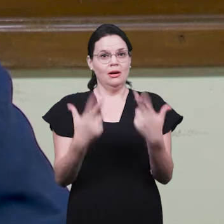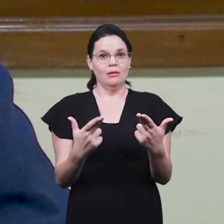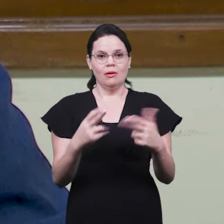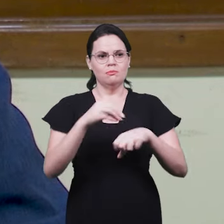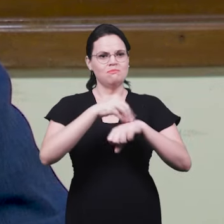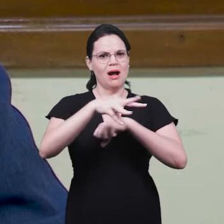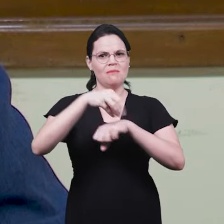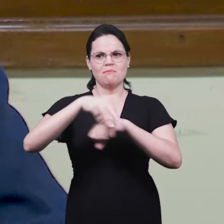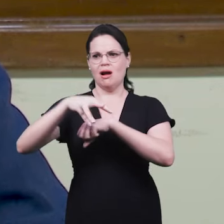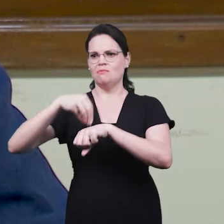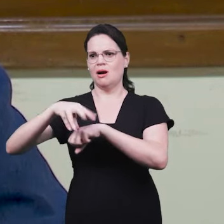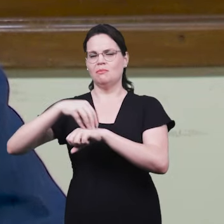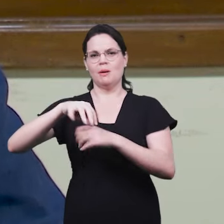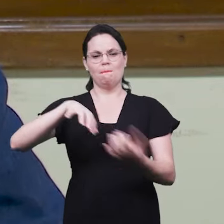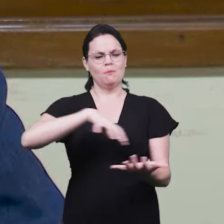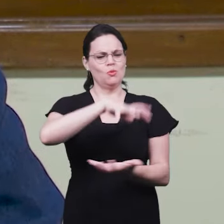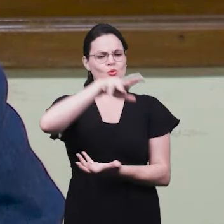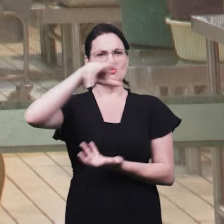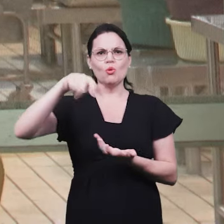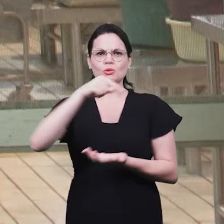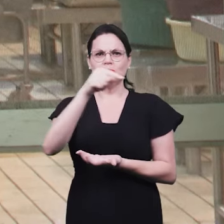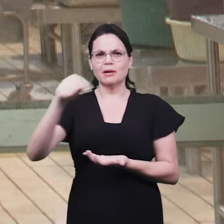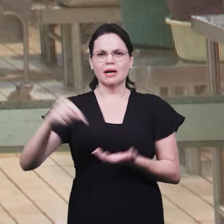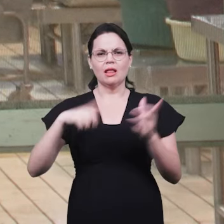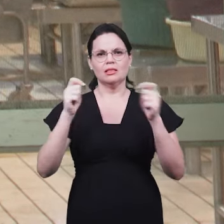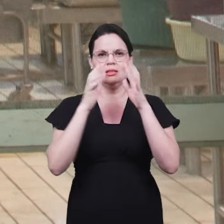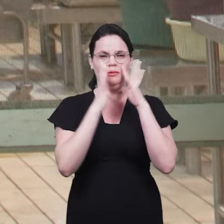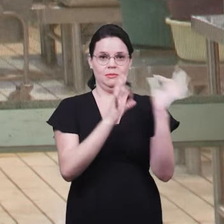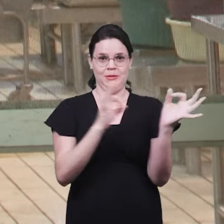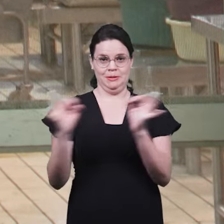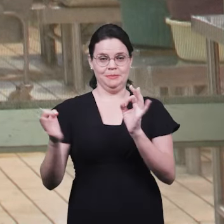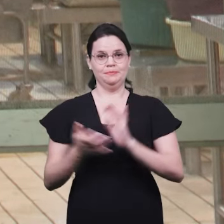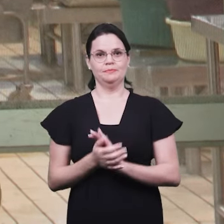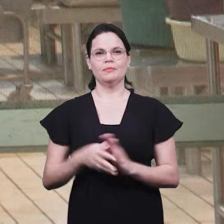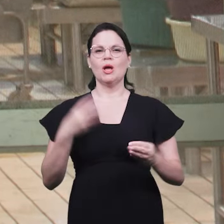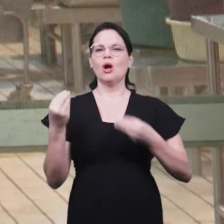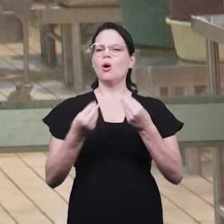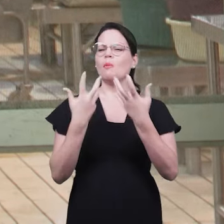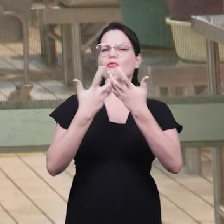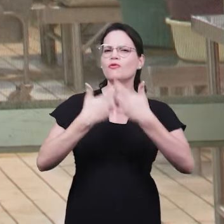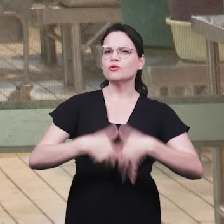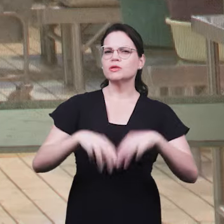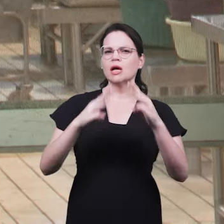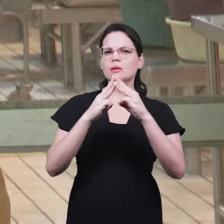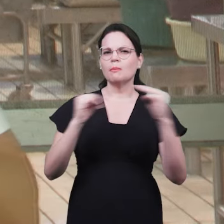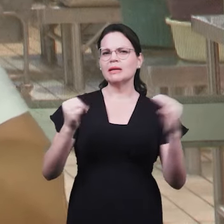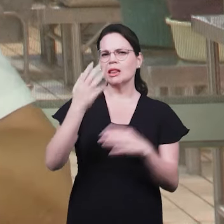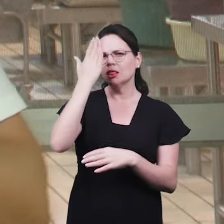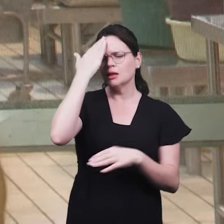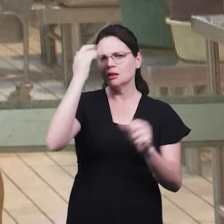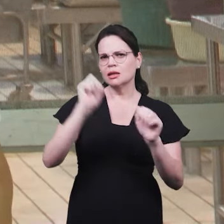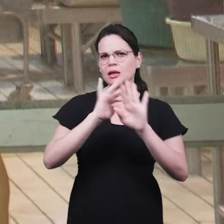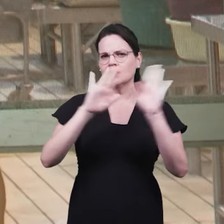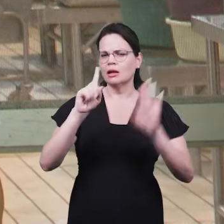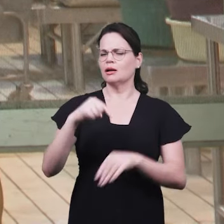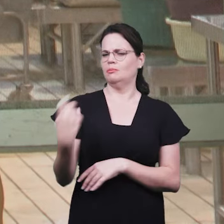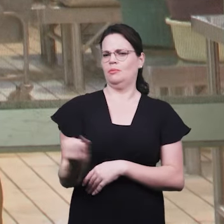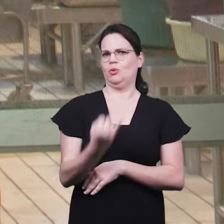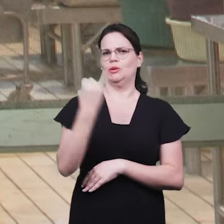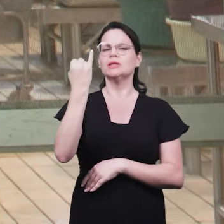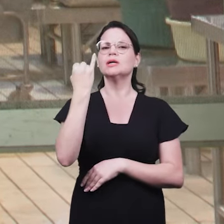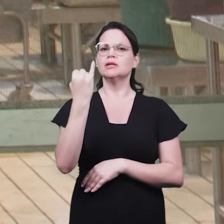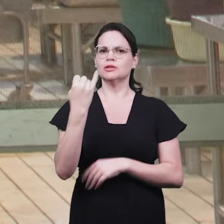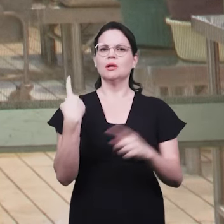estamos no mundo, né? Estamos pregando para o mundo, então... Entendermos o funcionamento do Manaim é essencial antes de chegarmos a setores